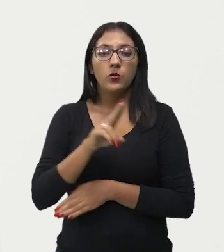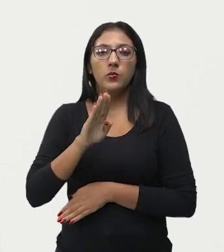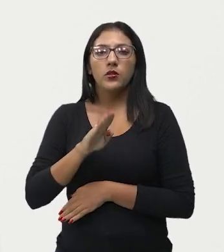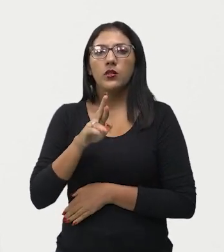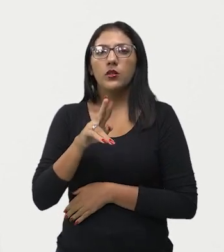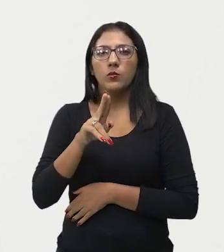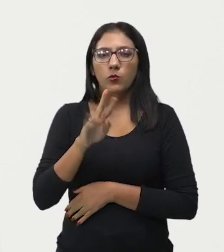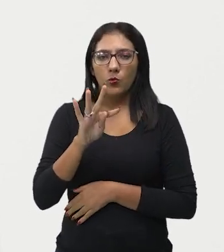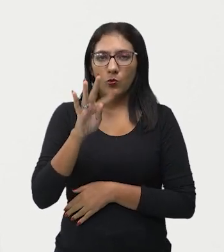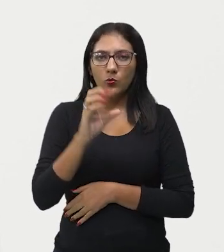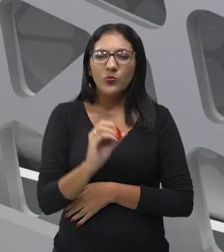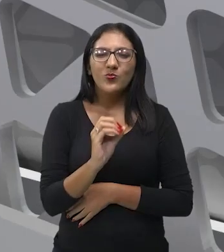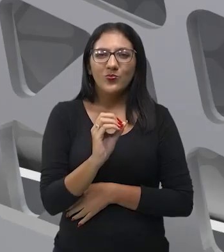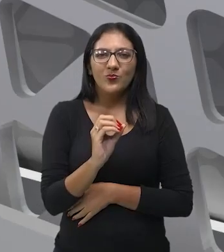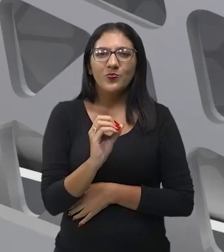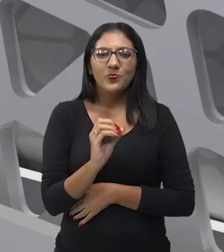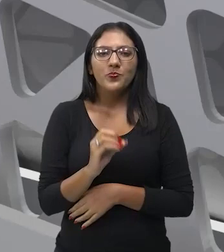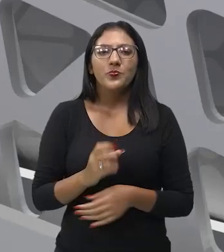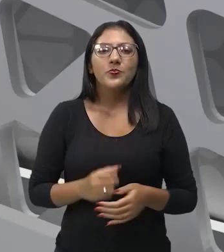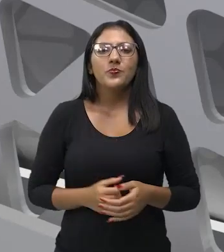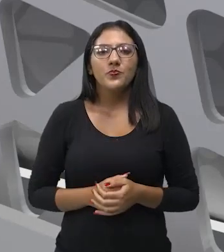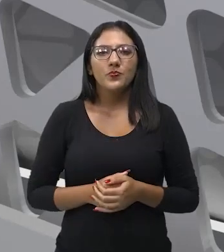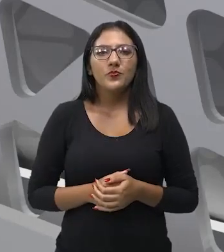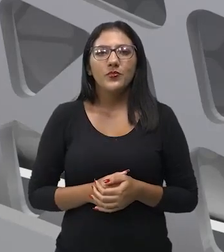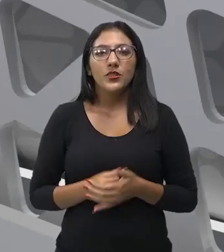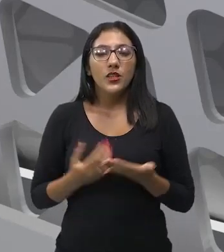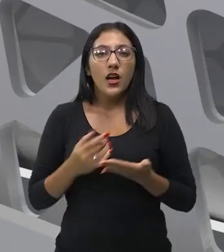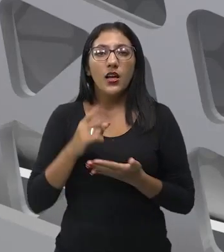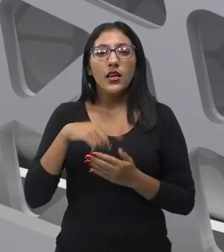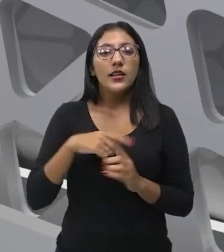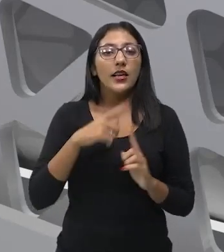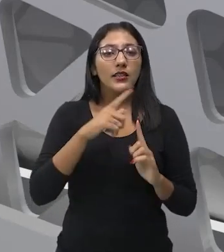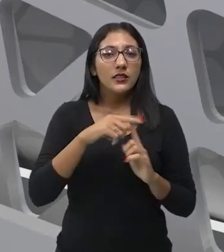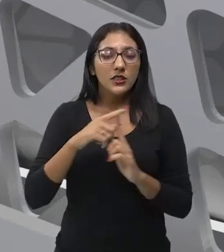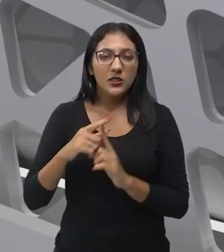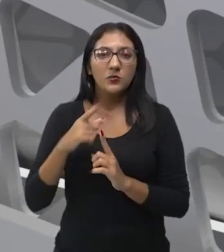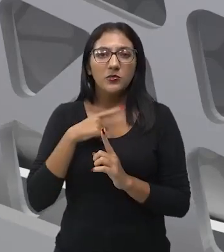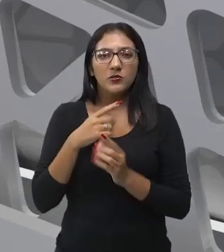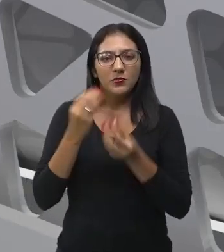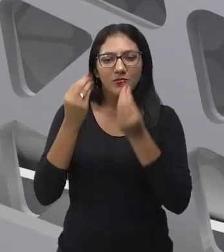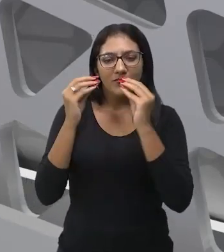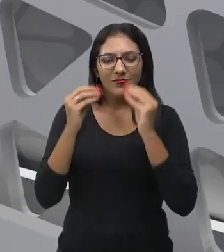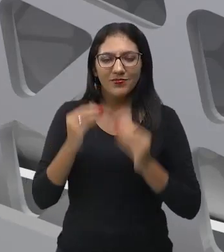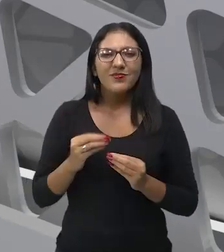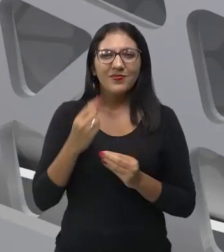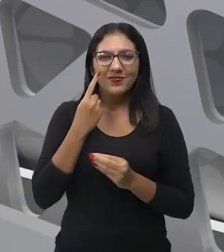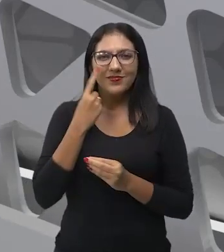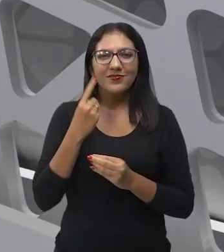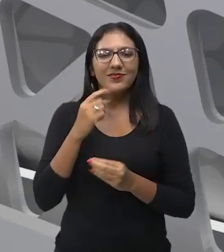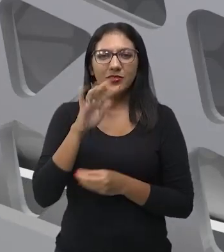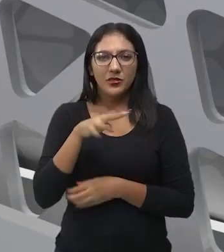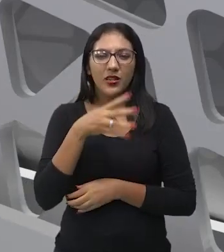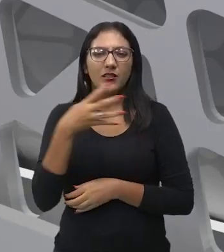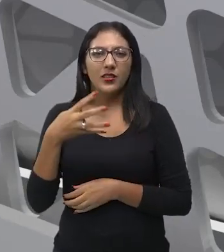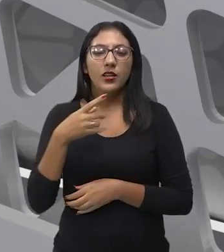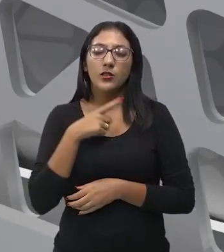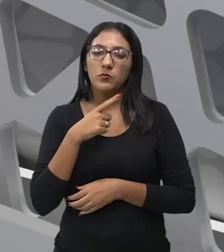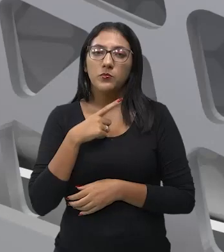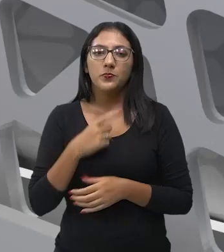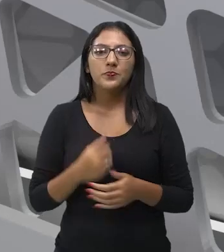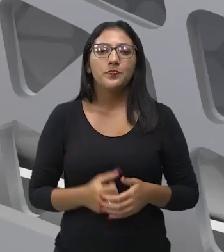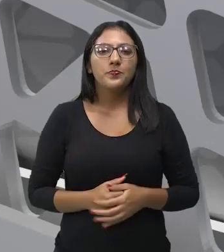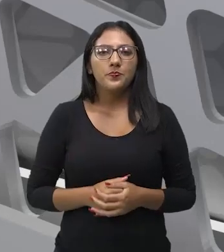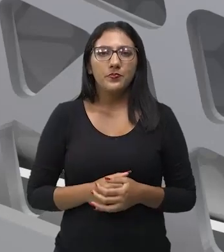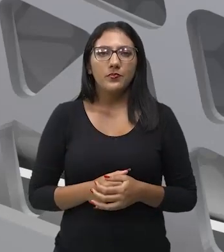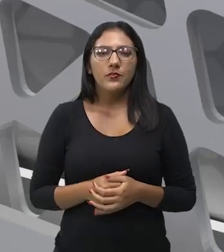dados brutos, tá bom? E aí, esses dados que estão aí na nossa cartela são dados ainda, dados brutos. Mas o que